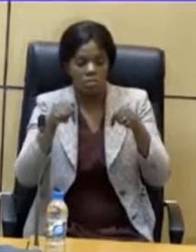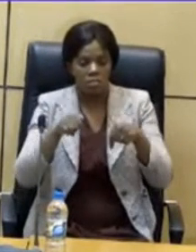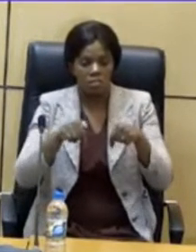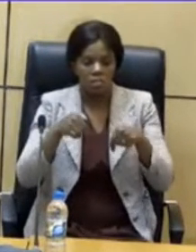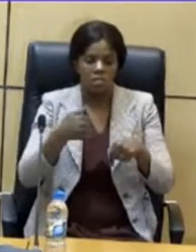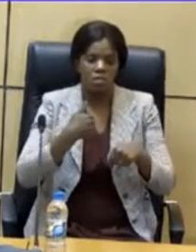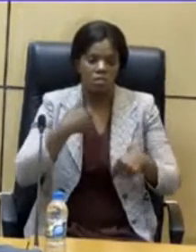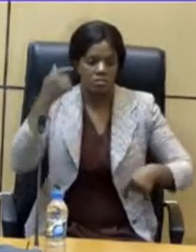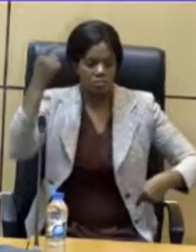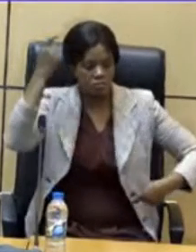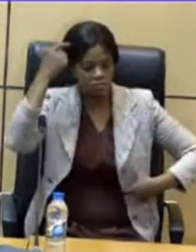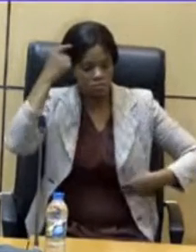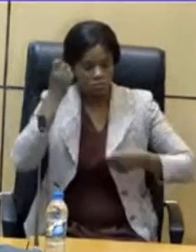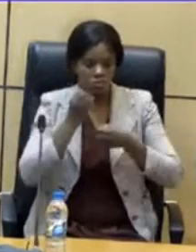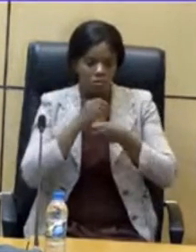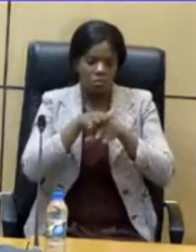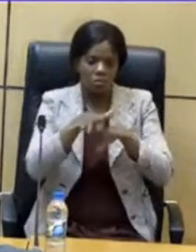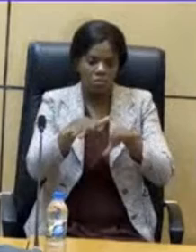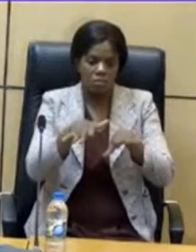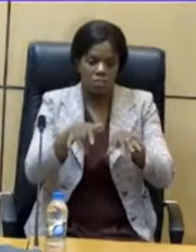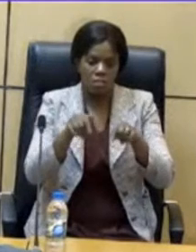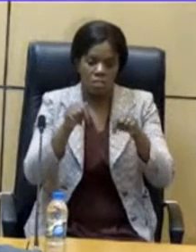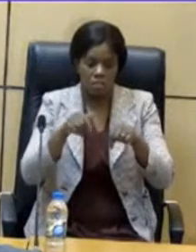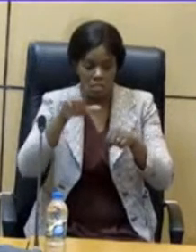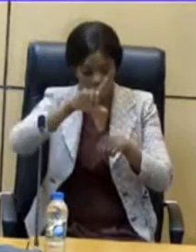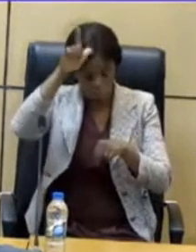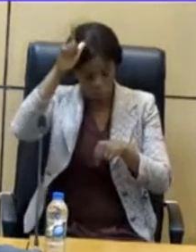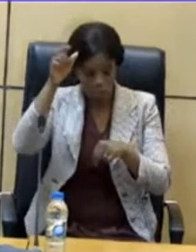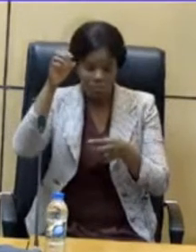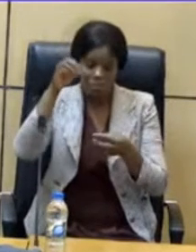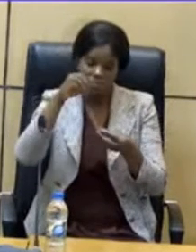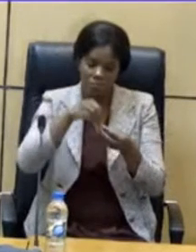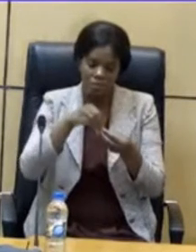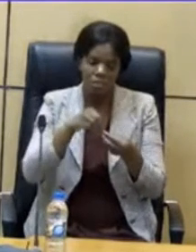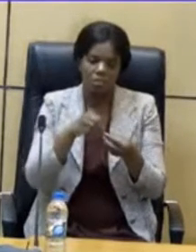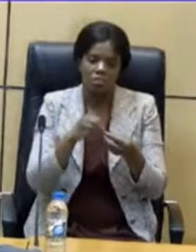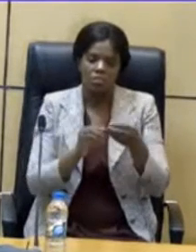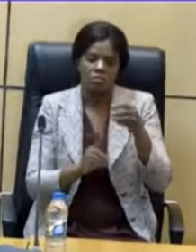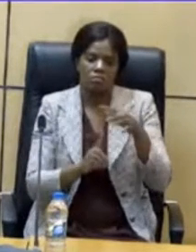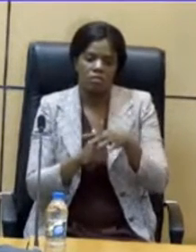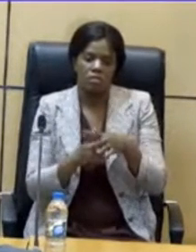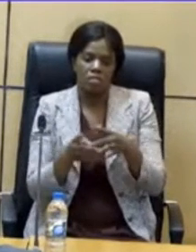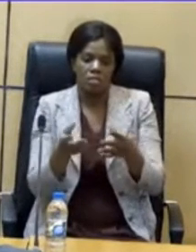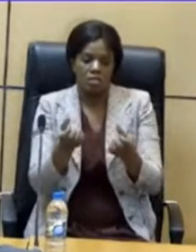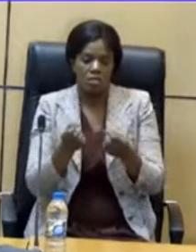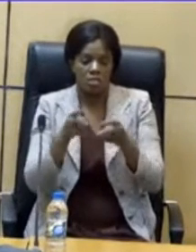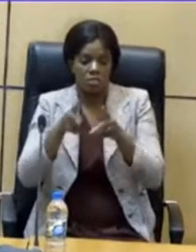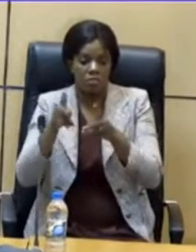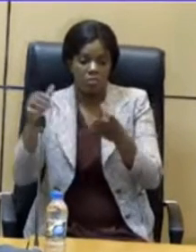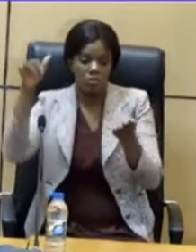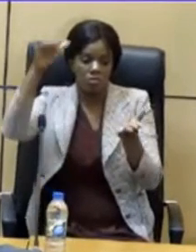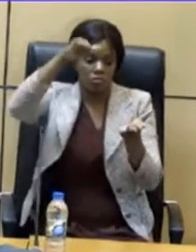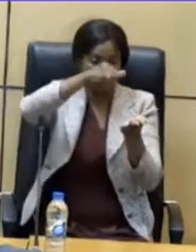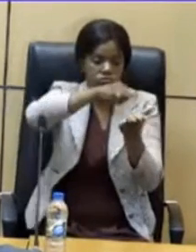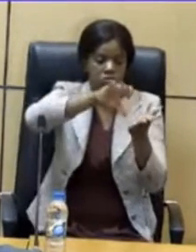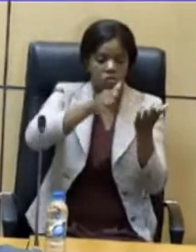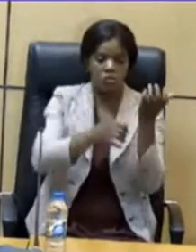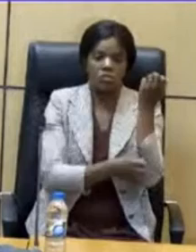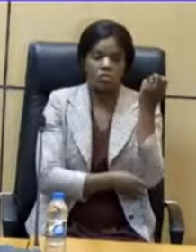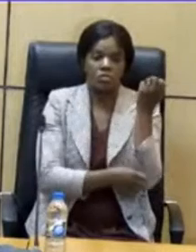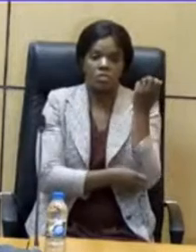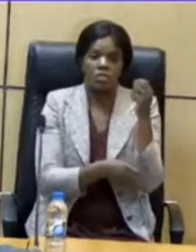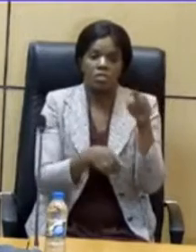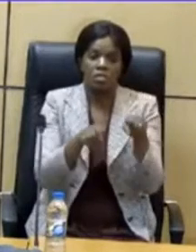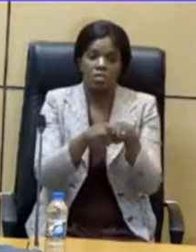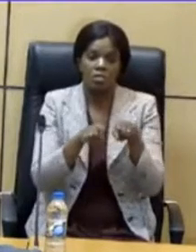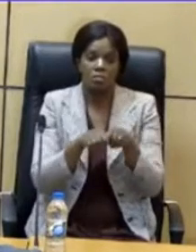da pandemia, quer com os casos importados, quanto com os de transmissão local